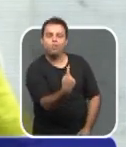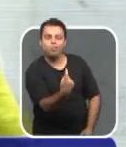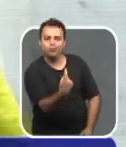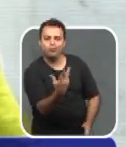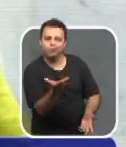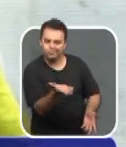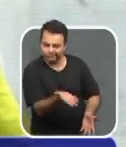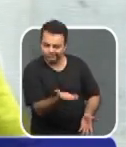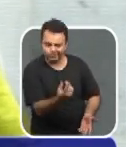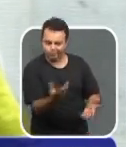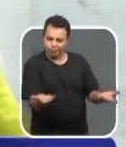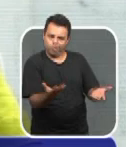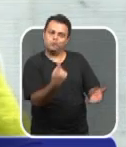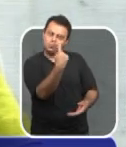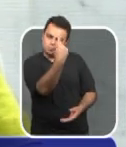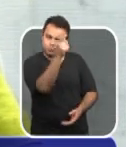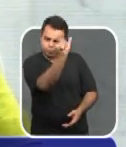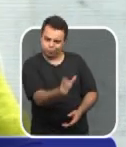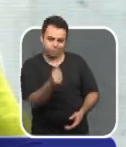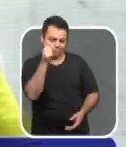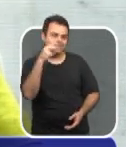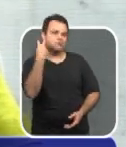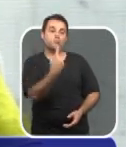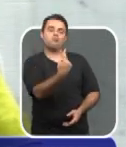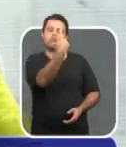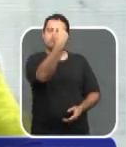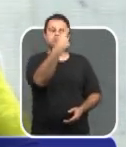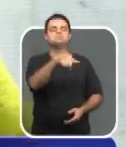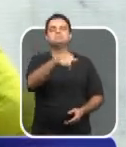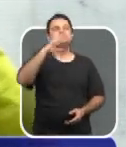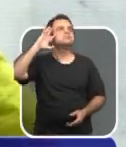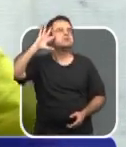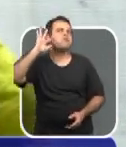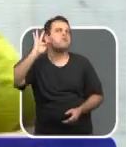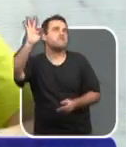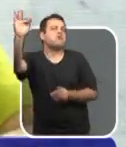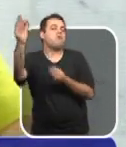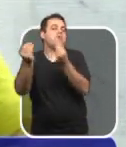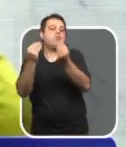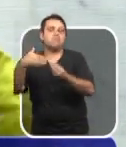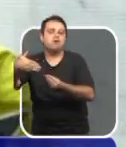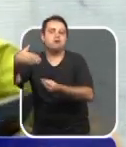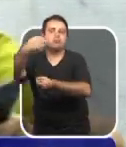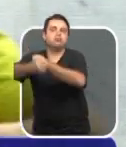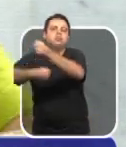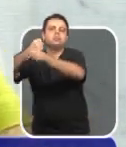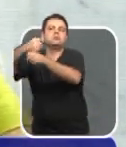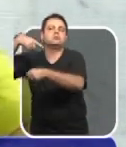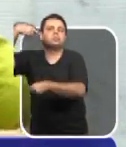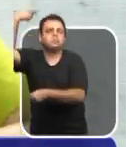única mulher que nós temos hoje atuando, como é que você vê esse quadro aí